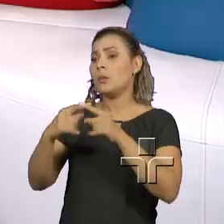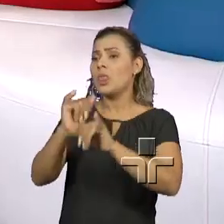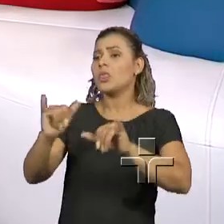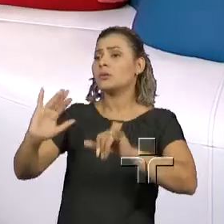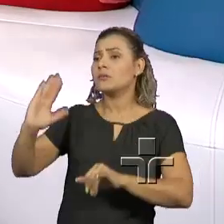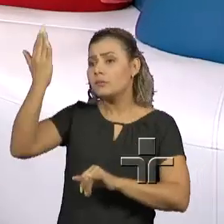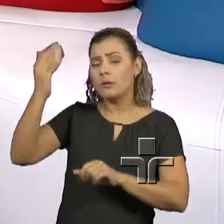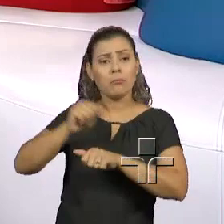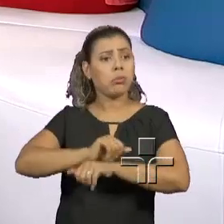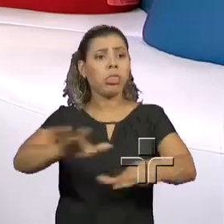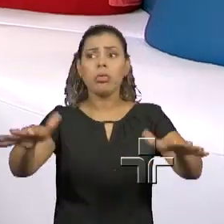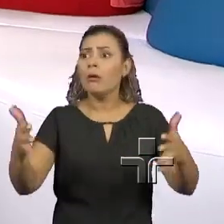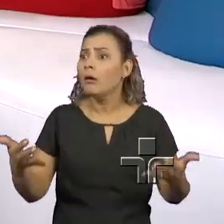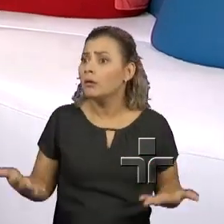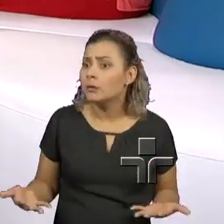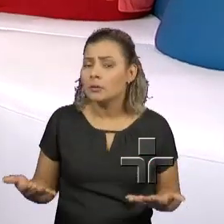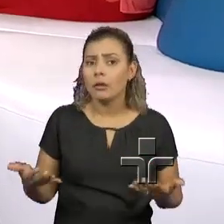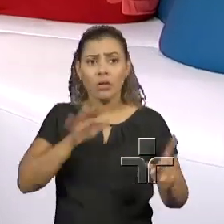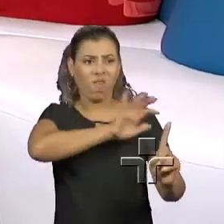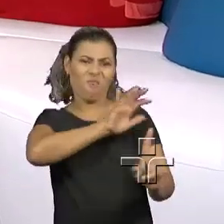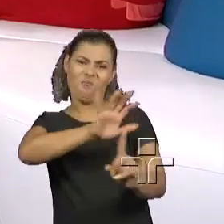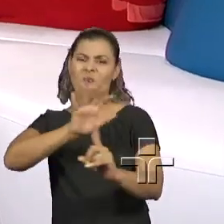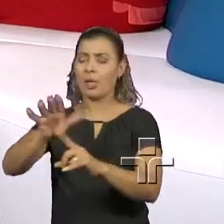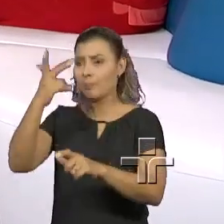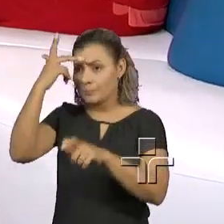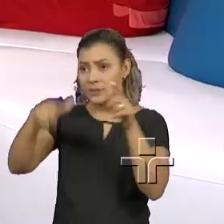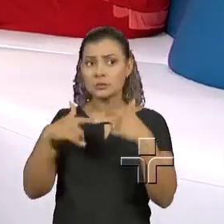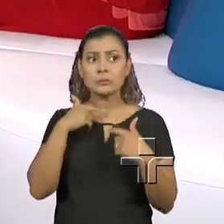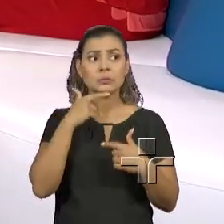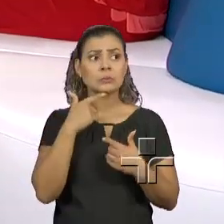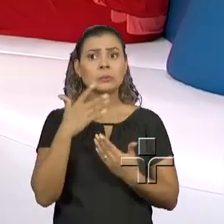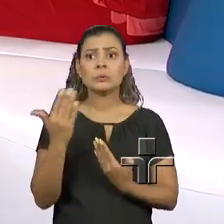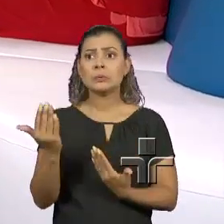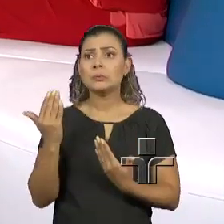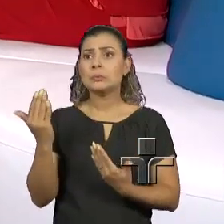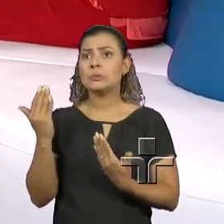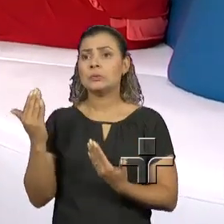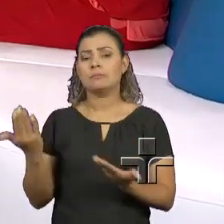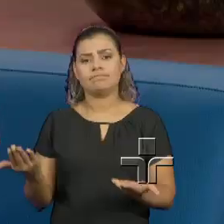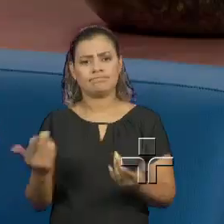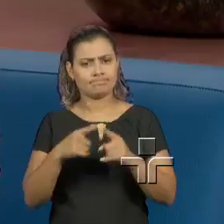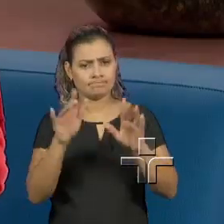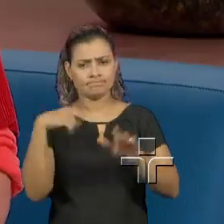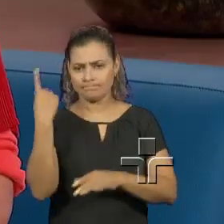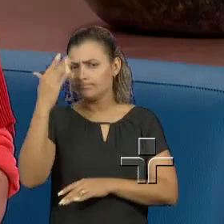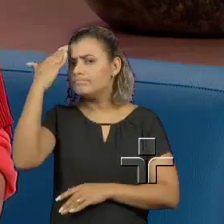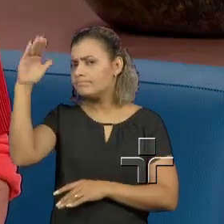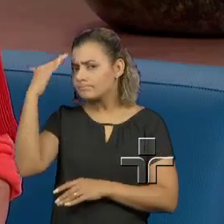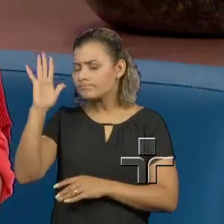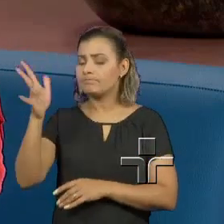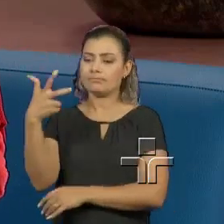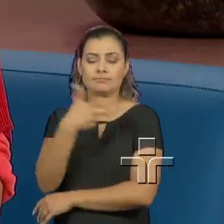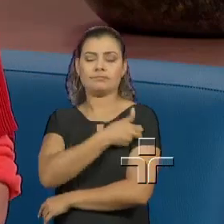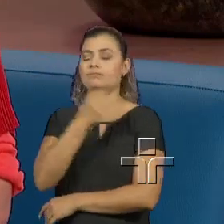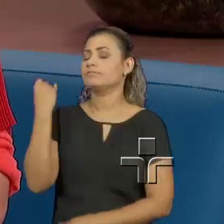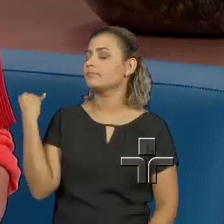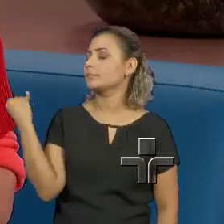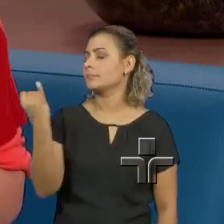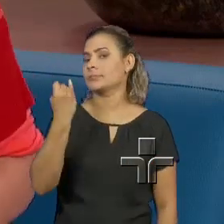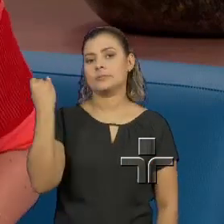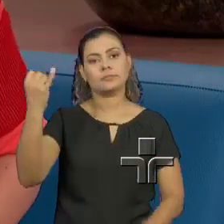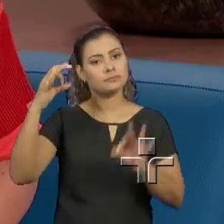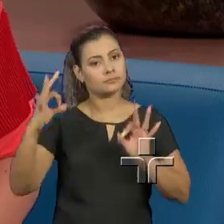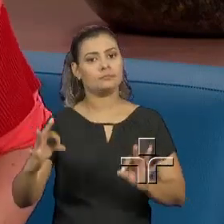news viralizam, né? E as pessoas ficam em dúvidas mesmo, mas a gente sabe que a vacinação é